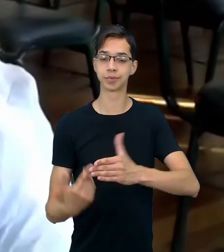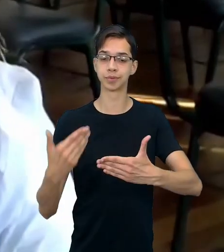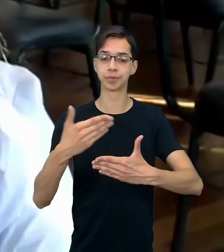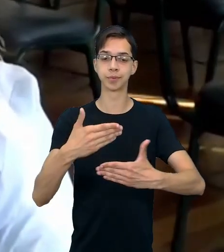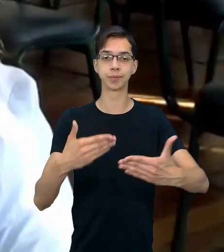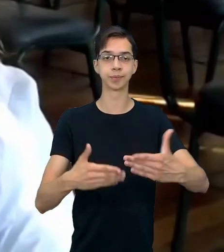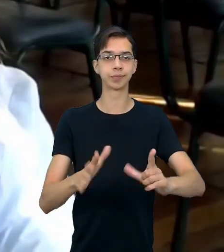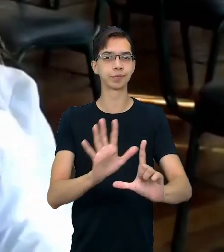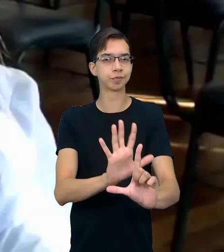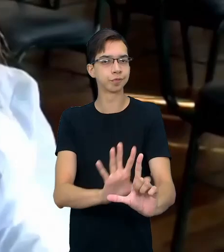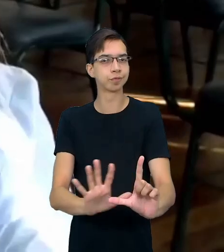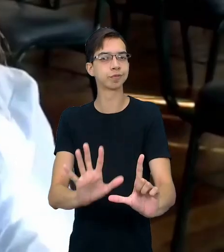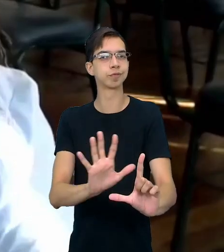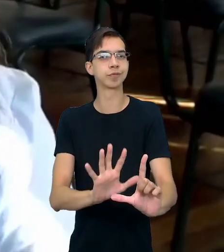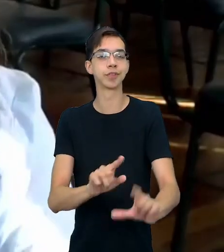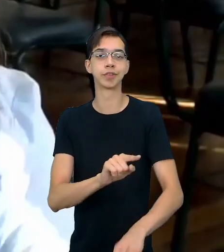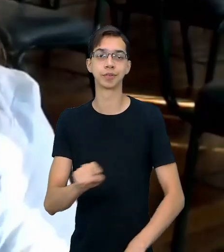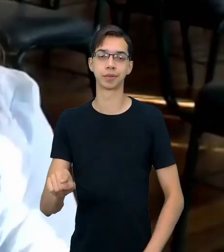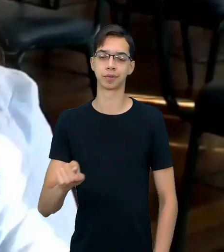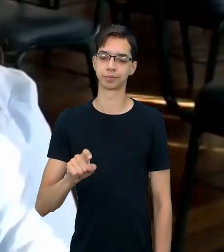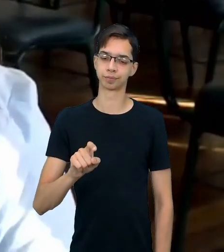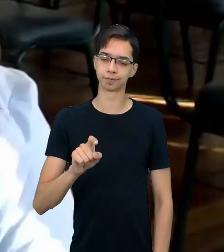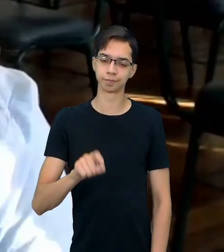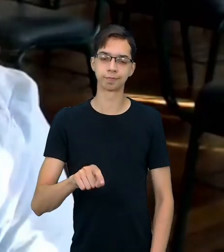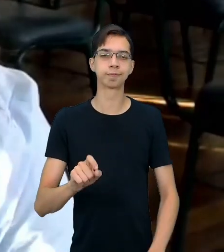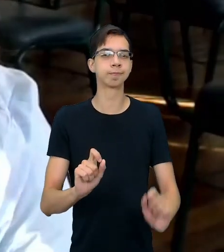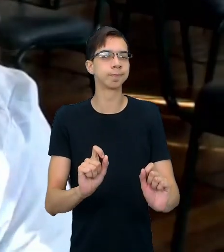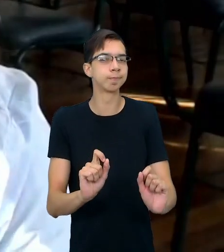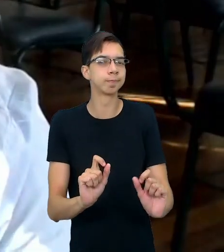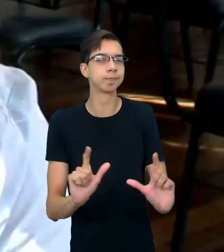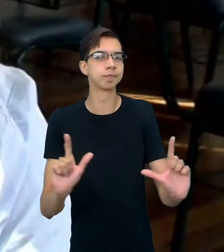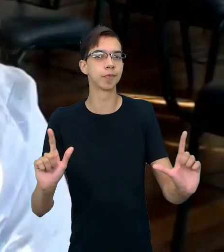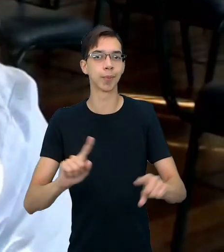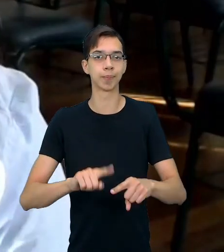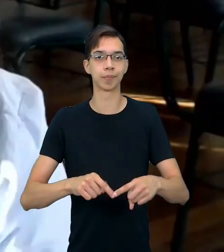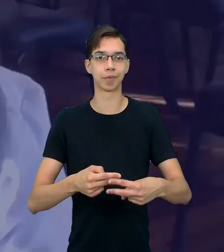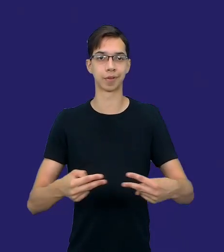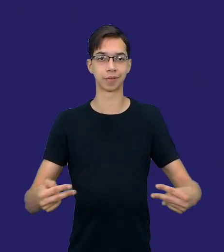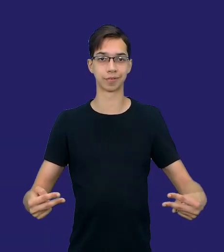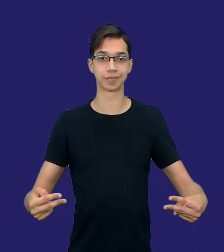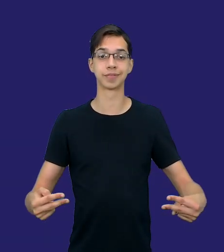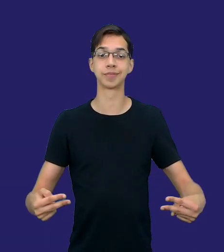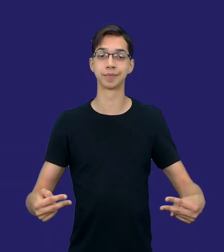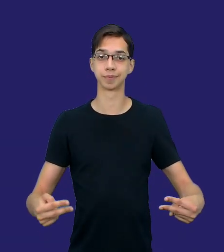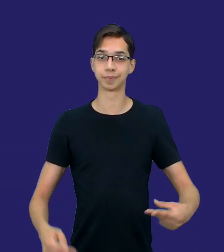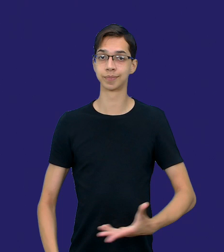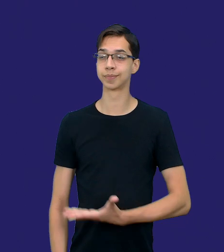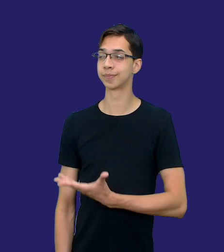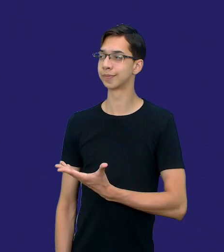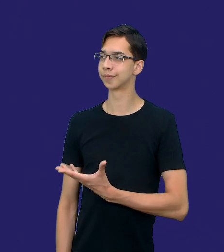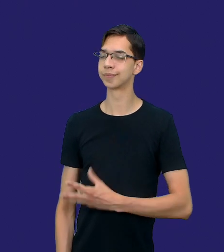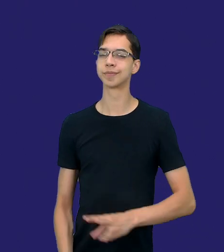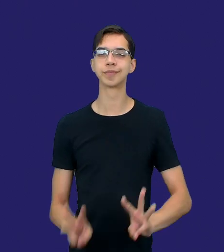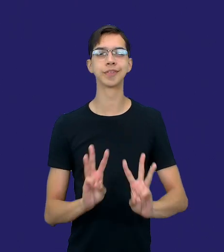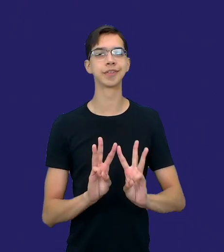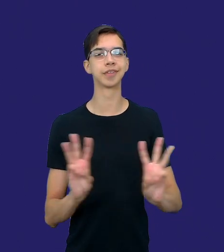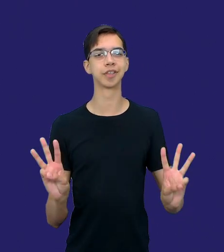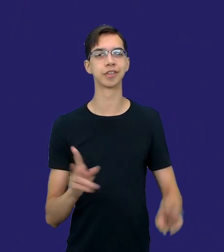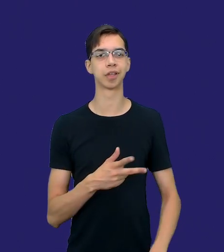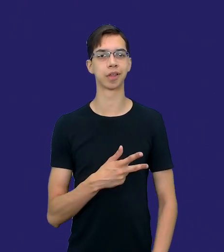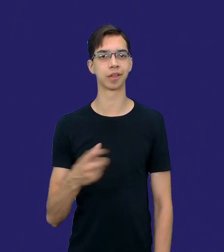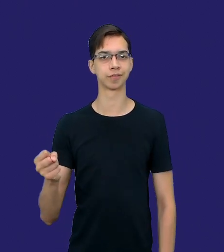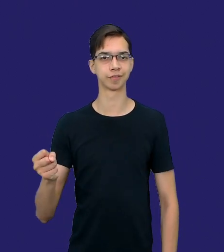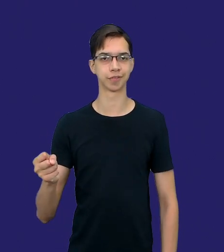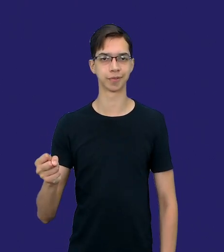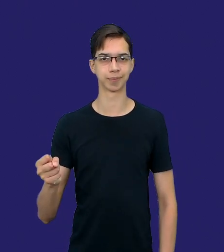slide que, quando você clica no material, vocês já são direcionados para o site da EFAP e